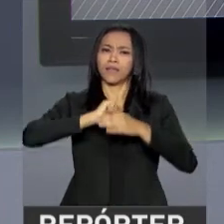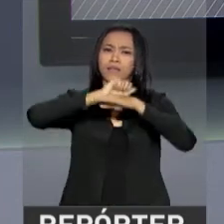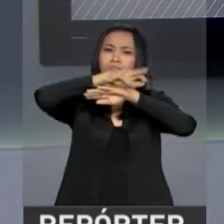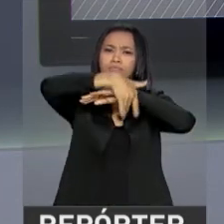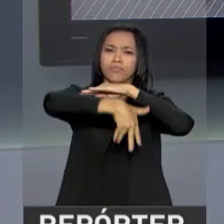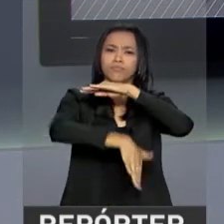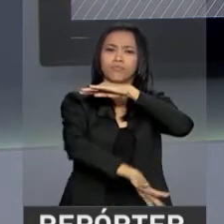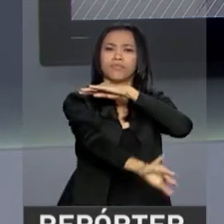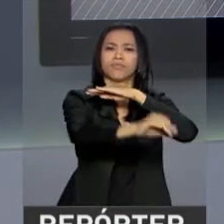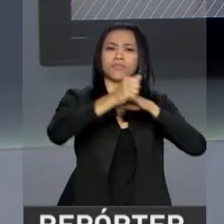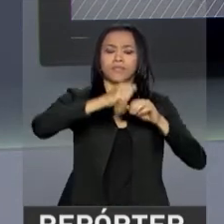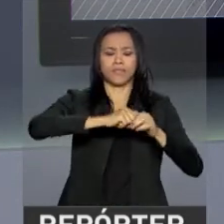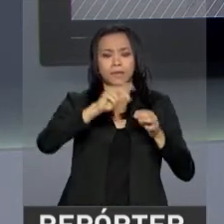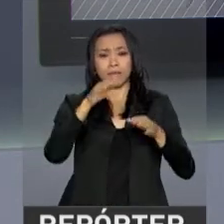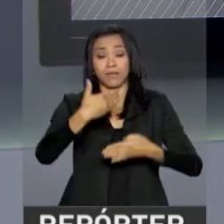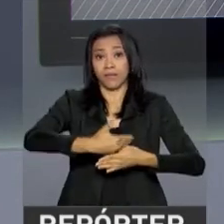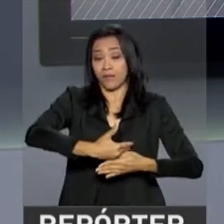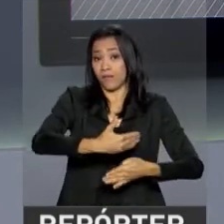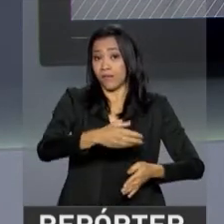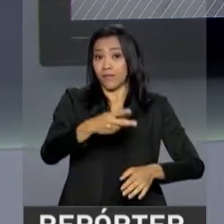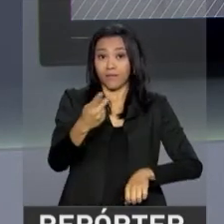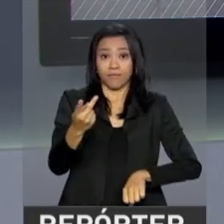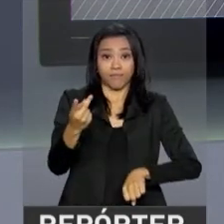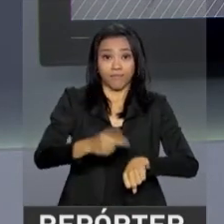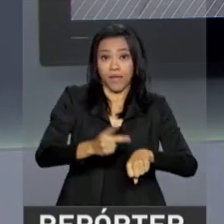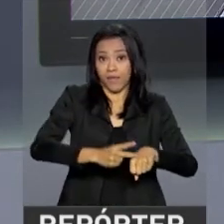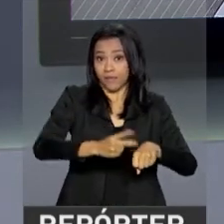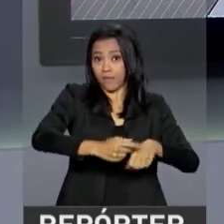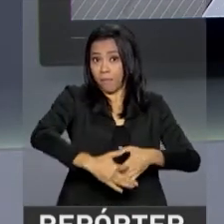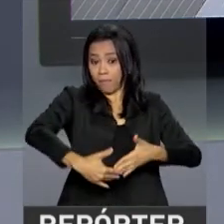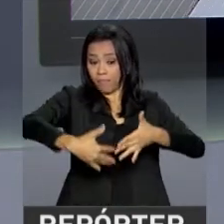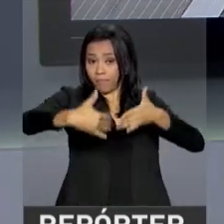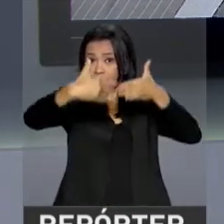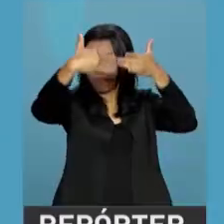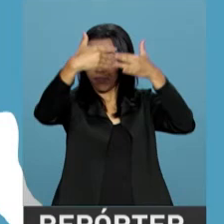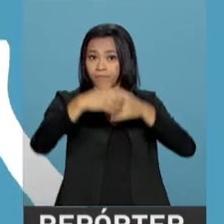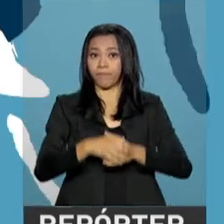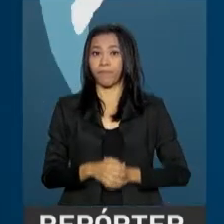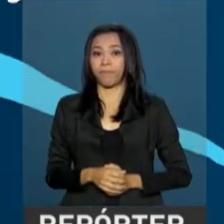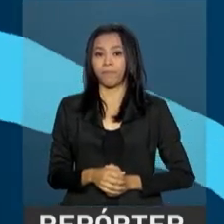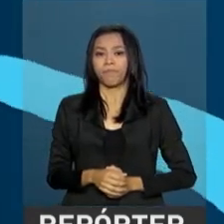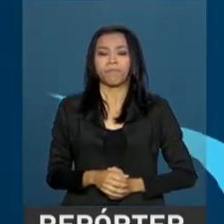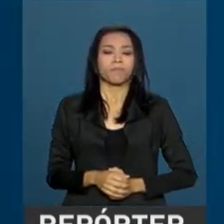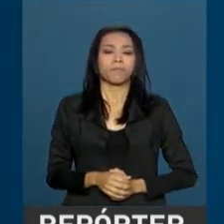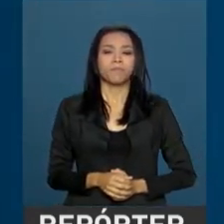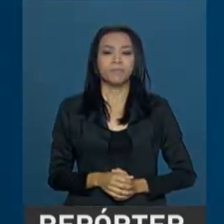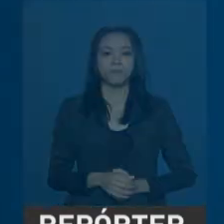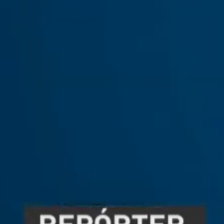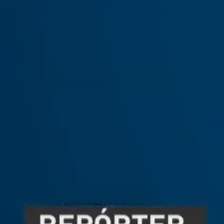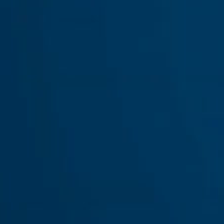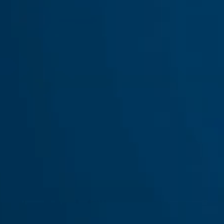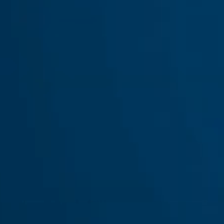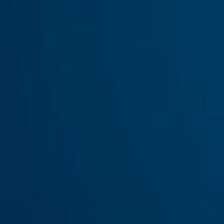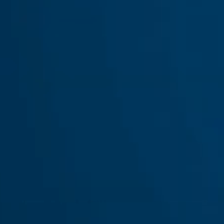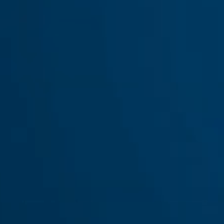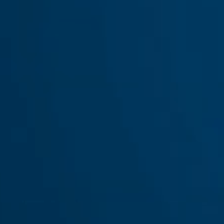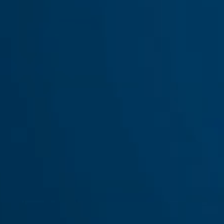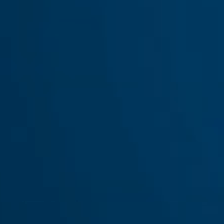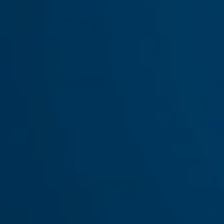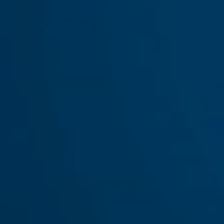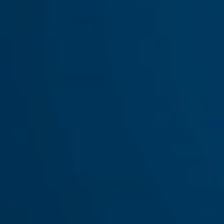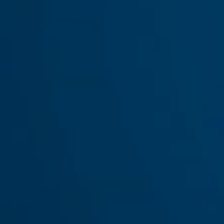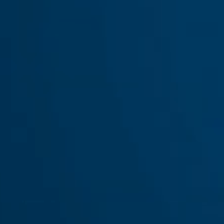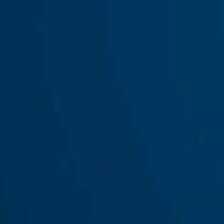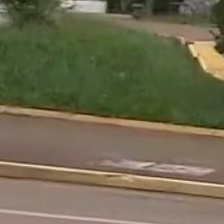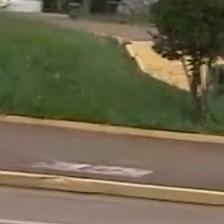paisagem de tirar o fôlego e que merece ser preservada aí o 8º fórum mundial da